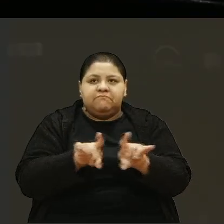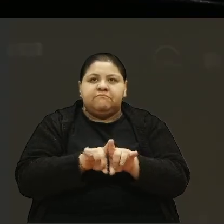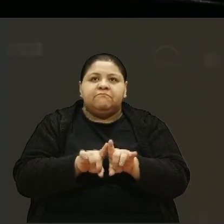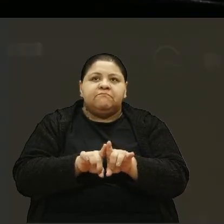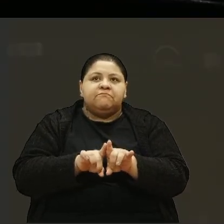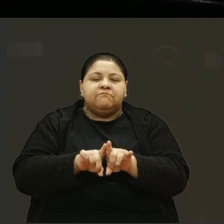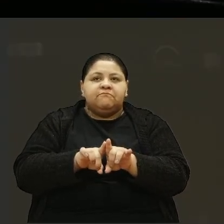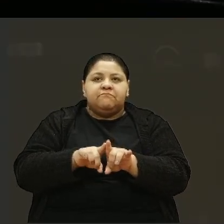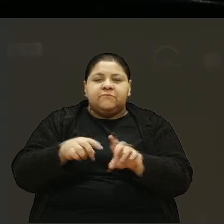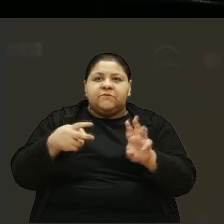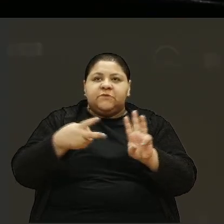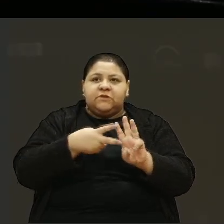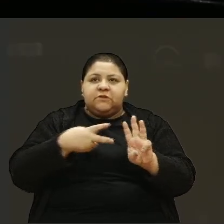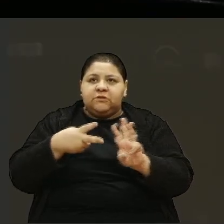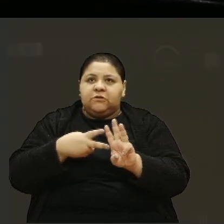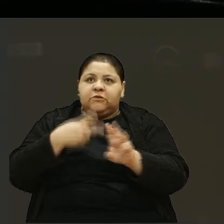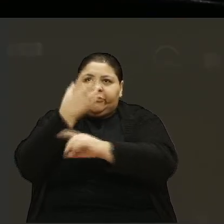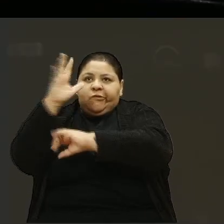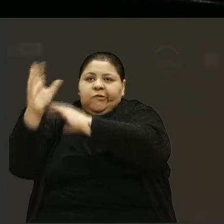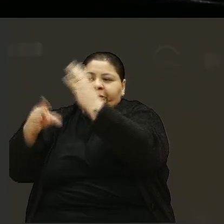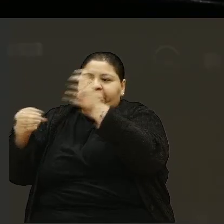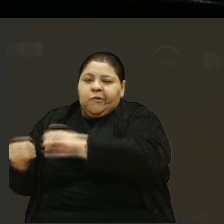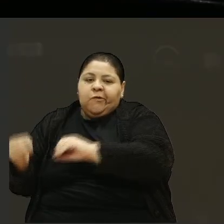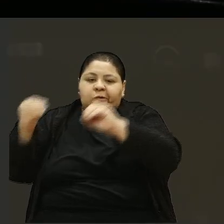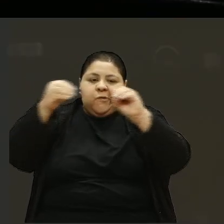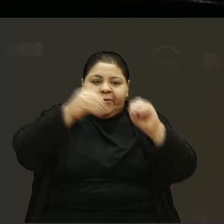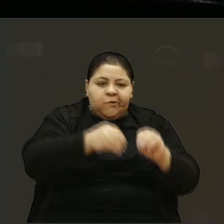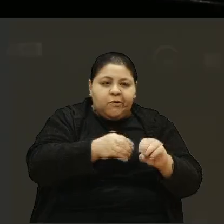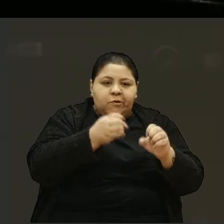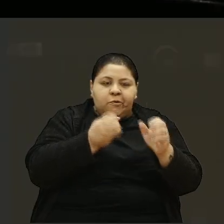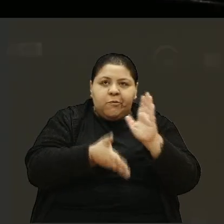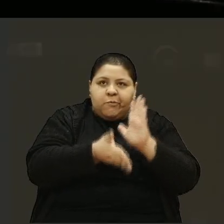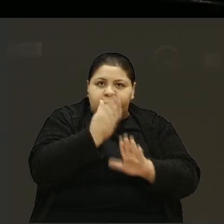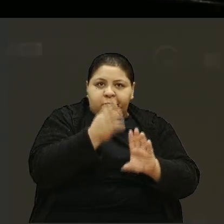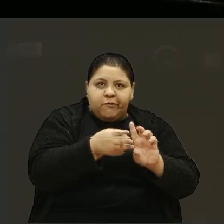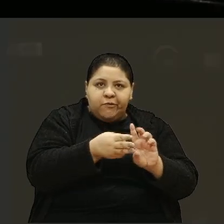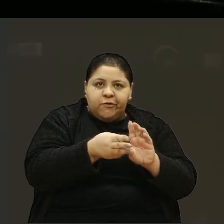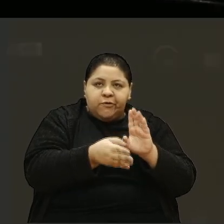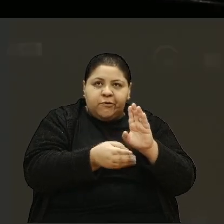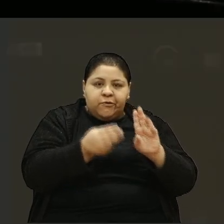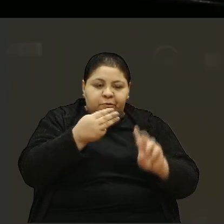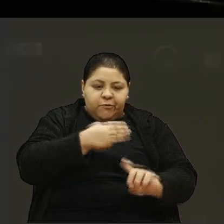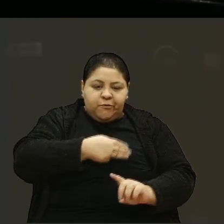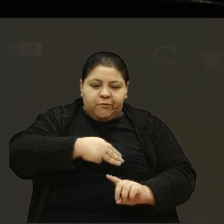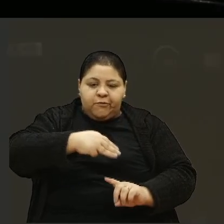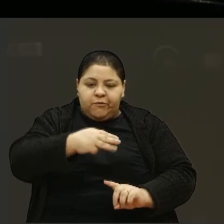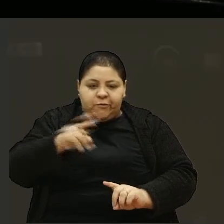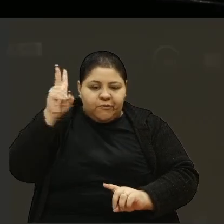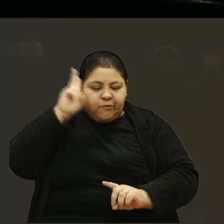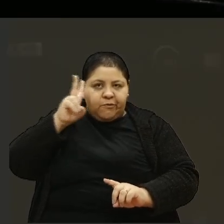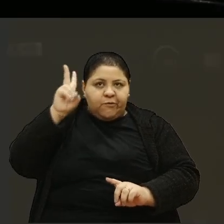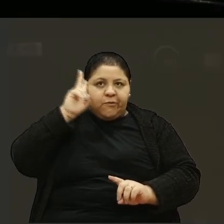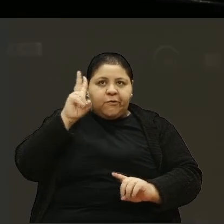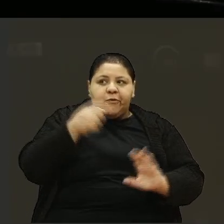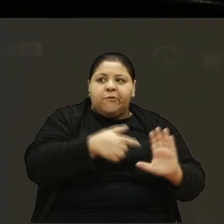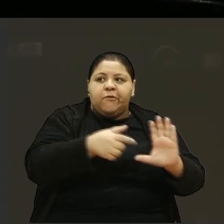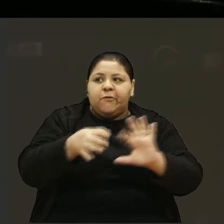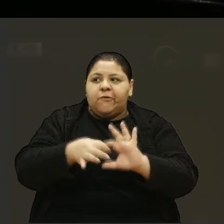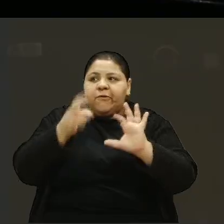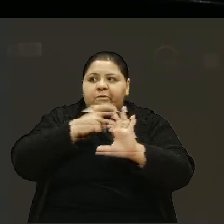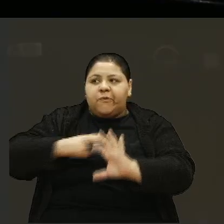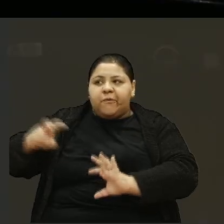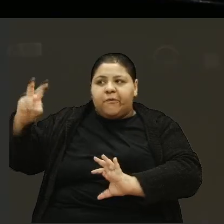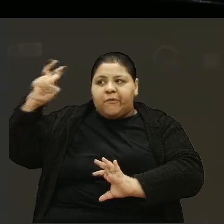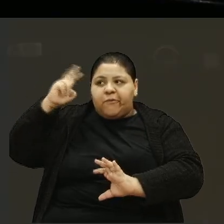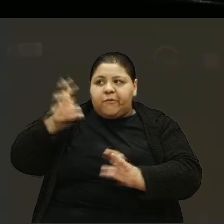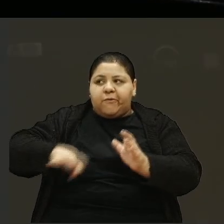Guarani, o índio que saiu da mata para se arrancar nas missões, e o que a história relata não traduz as dimensões, pois liberdade e cultura, até